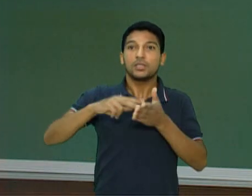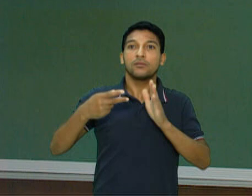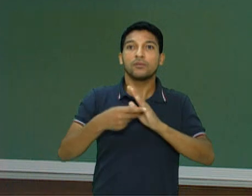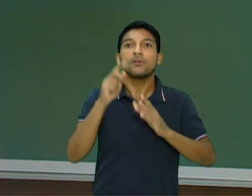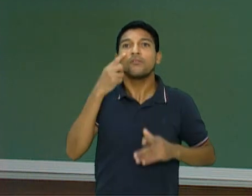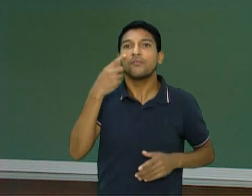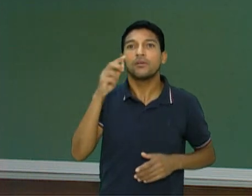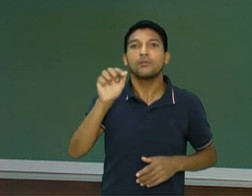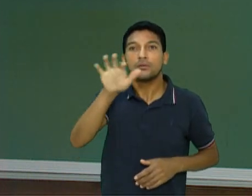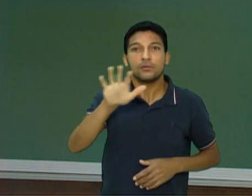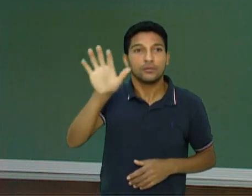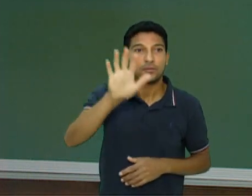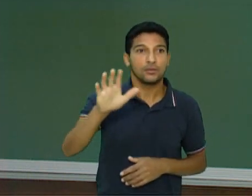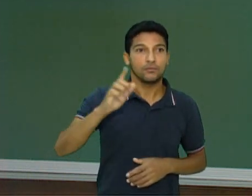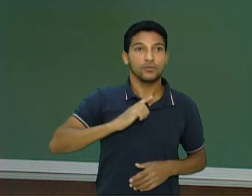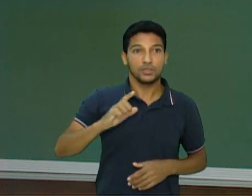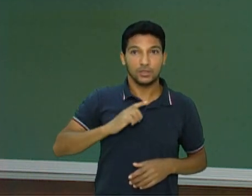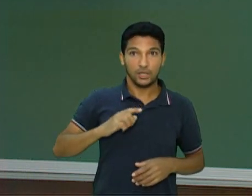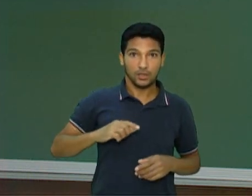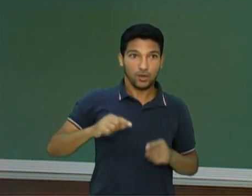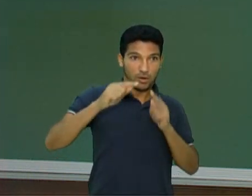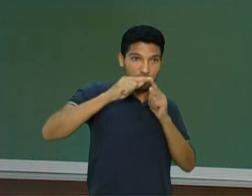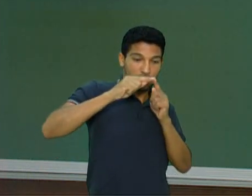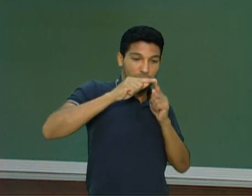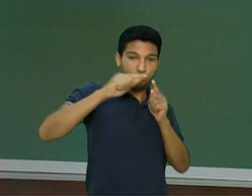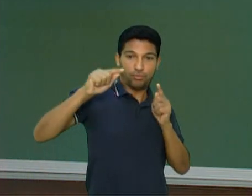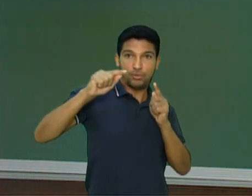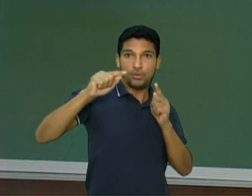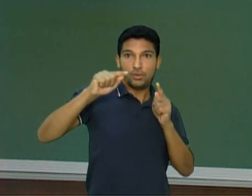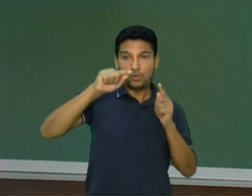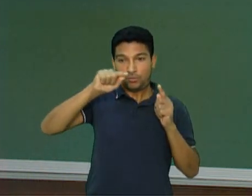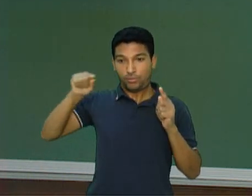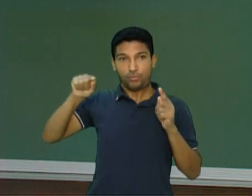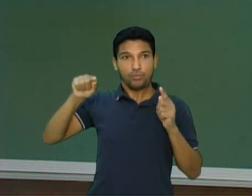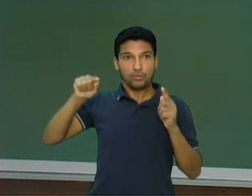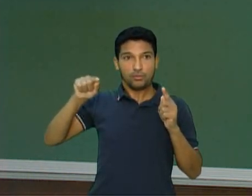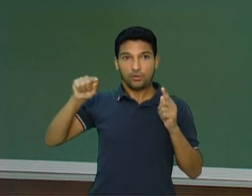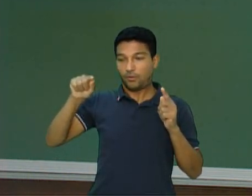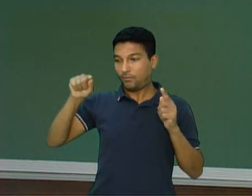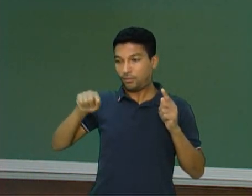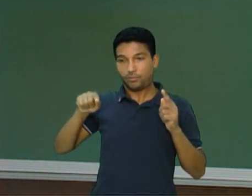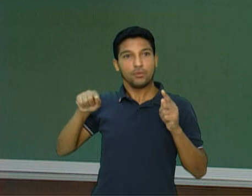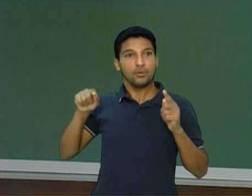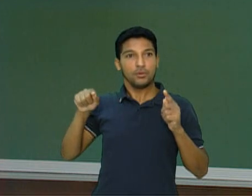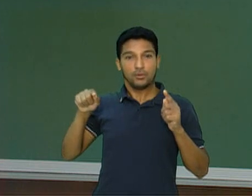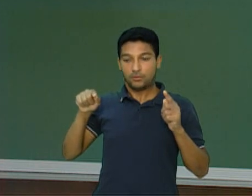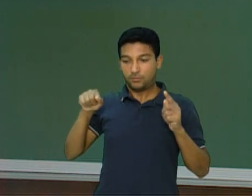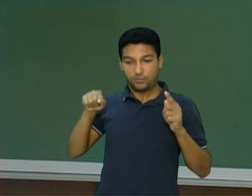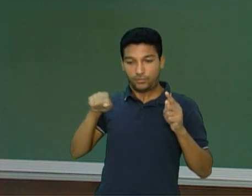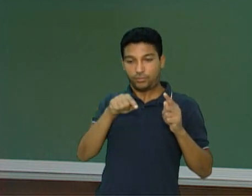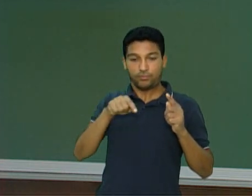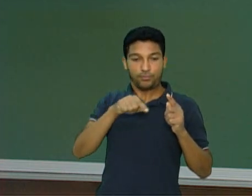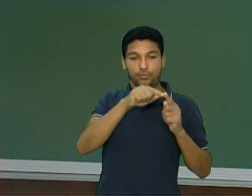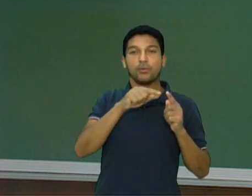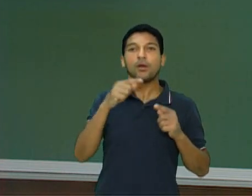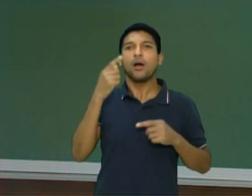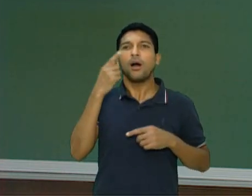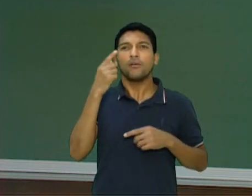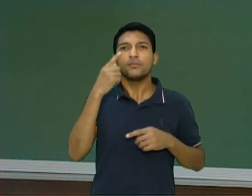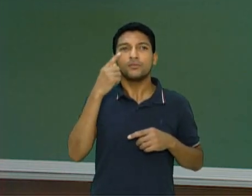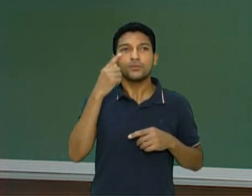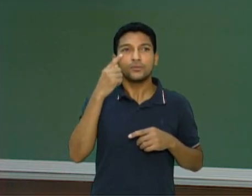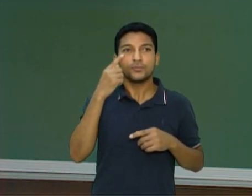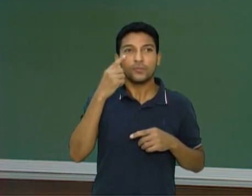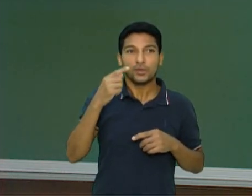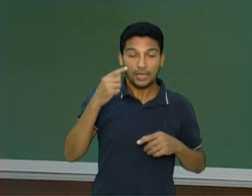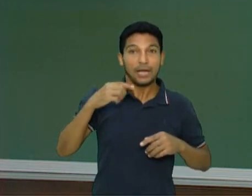aqui. Né? Você tem esse plano e você tem um ponto fora dele, ok? Está fora do plano. Você imagine que aqui seja